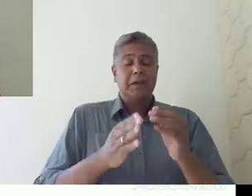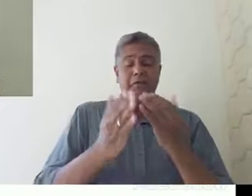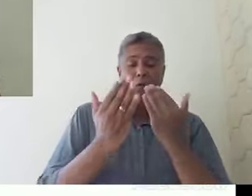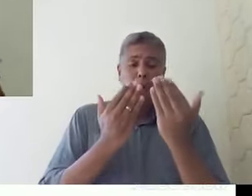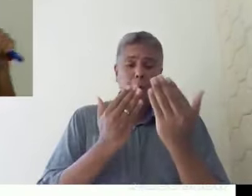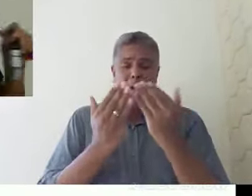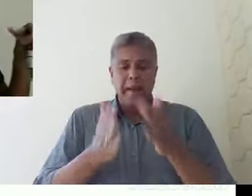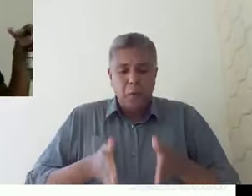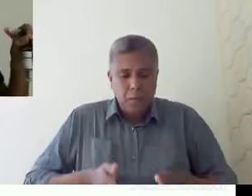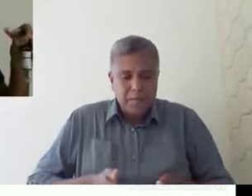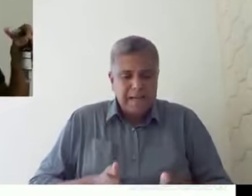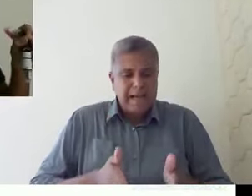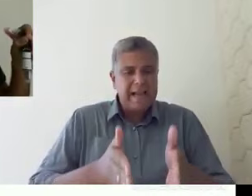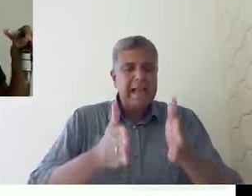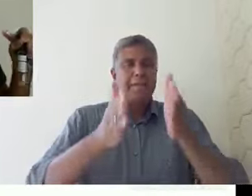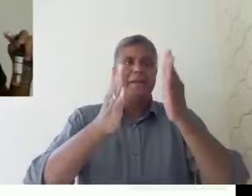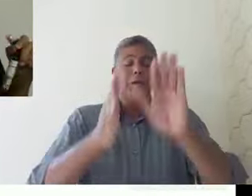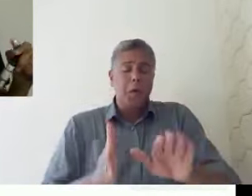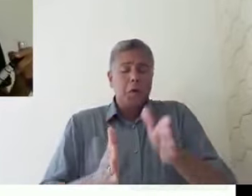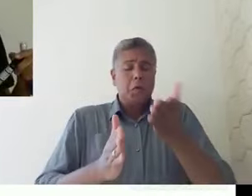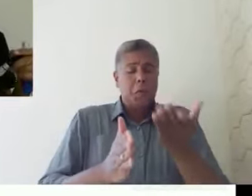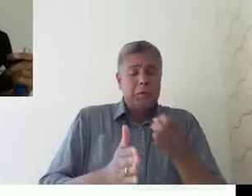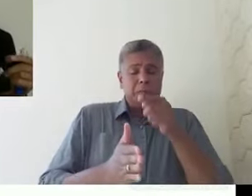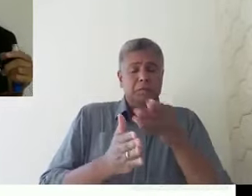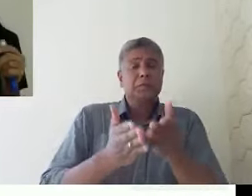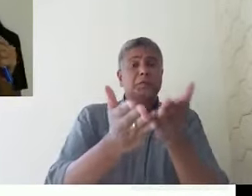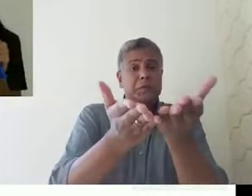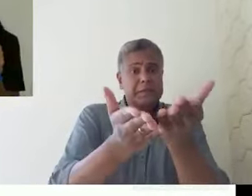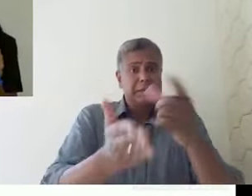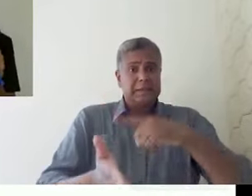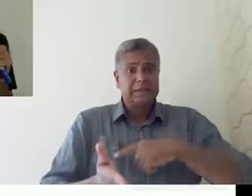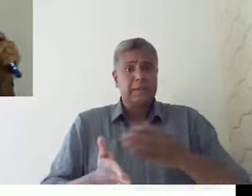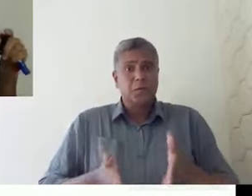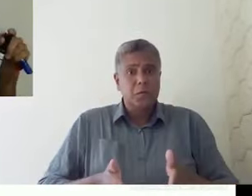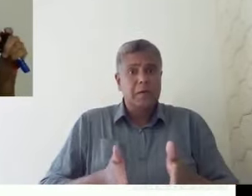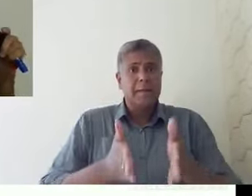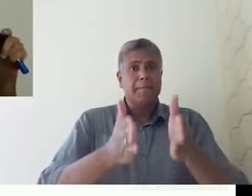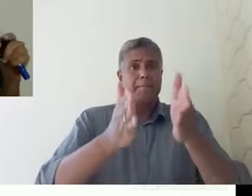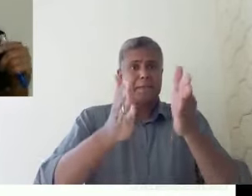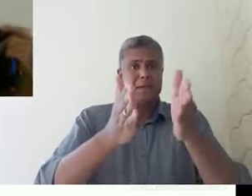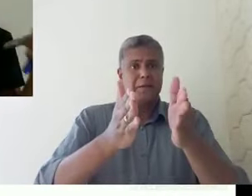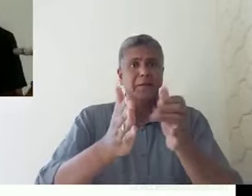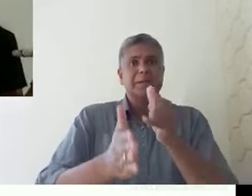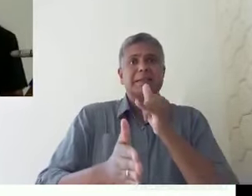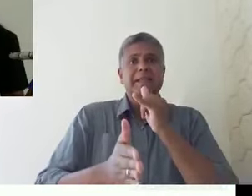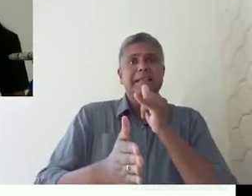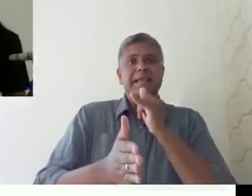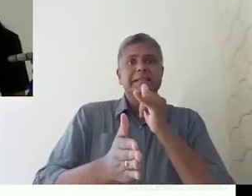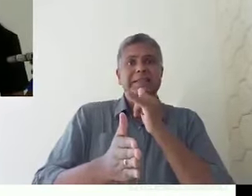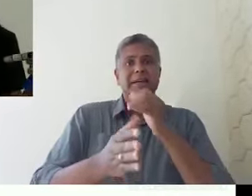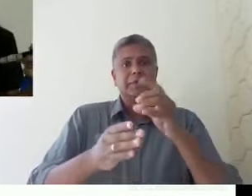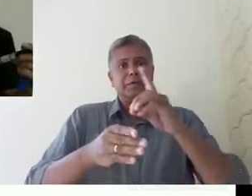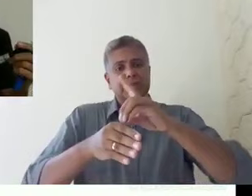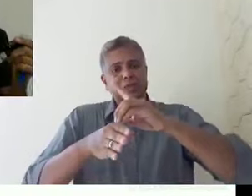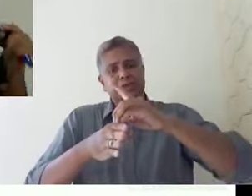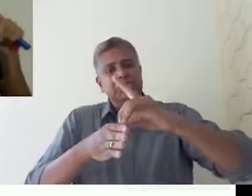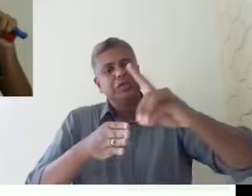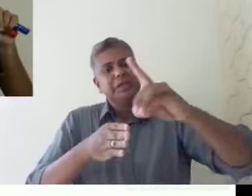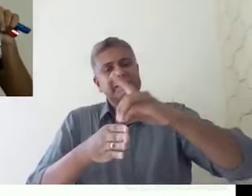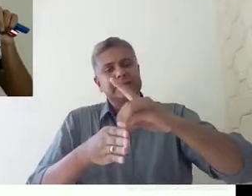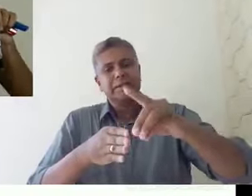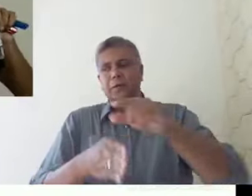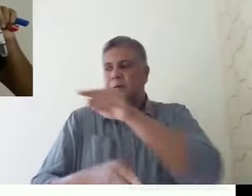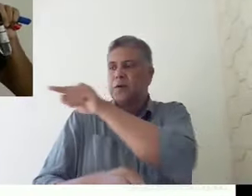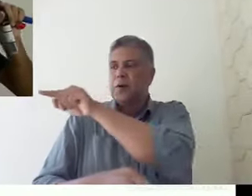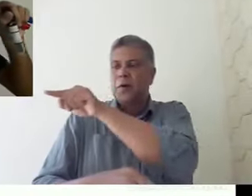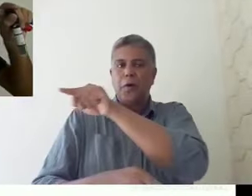como o caminho. Então, quando você tem um caminho, né, exemplos de direção, se você tem um